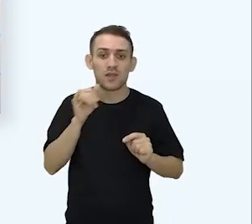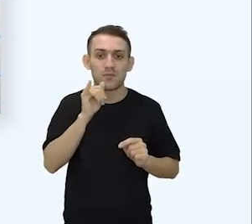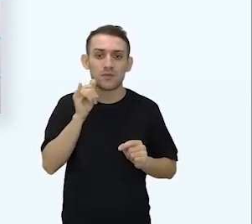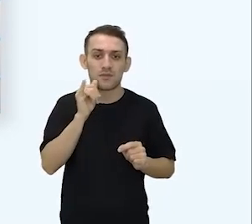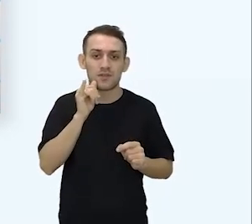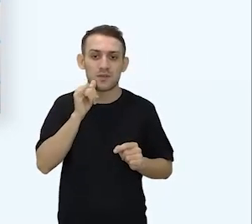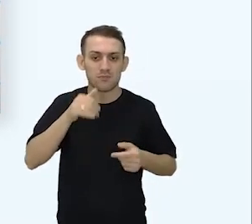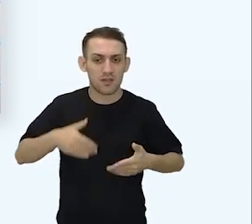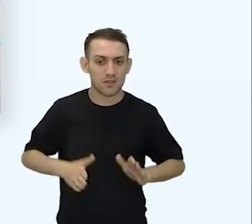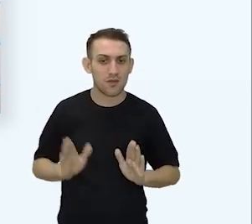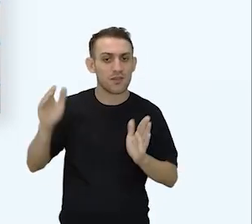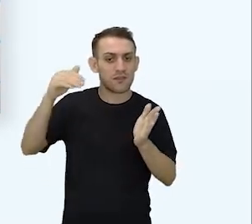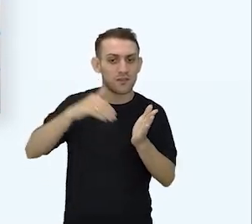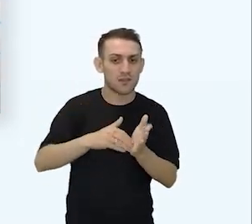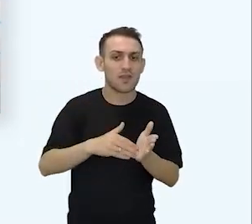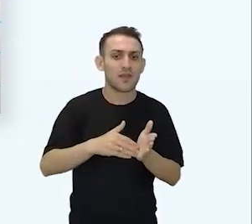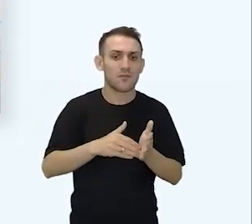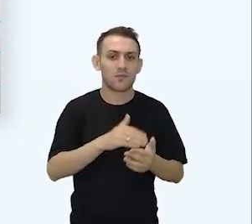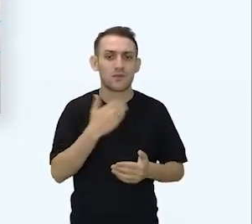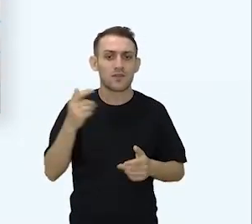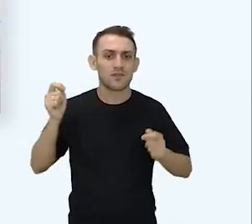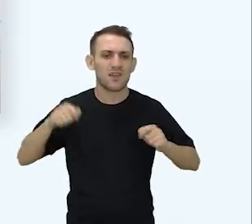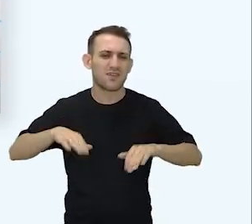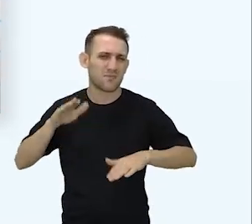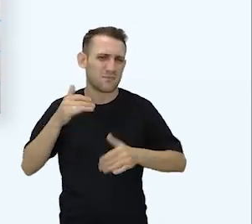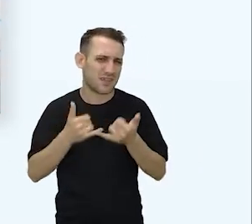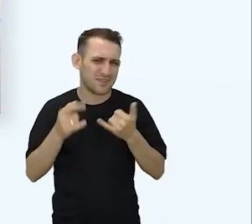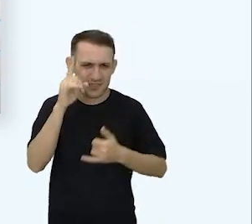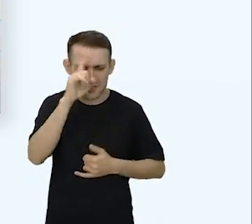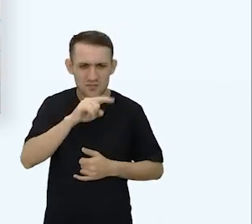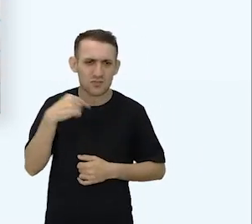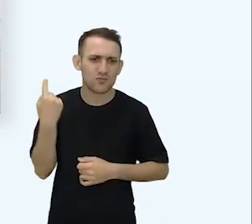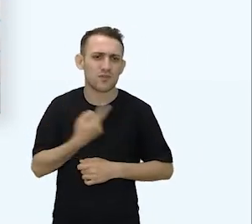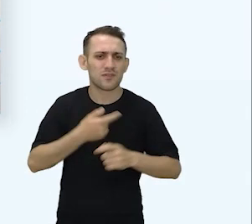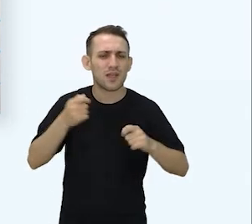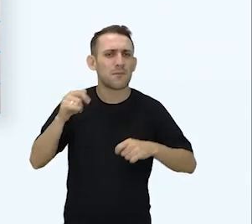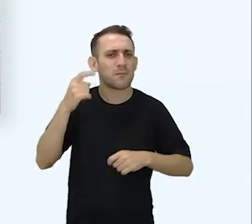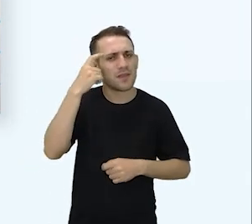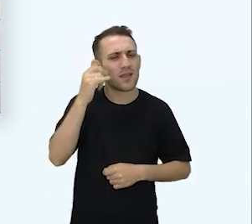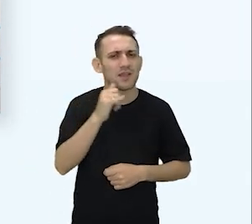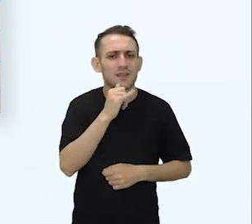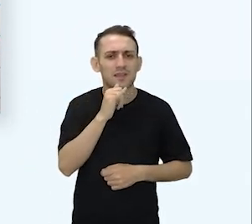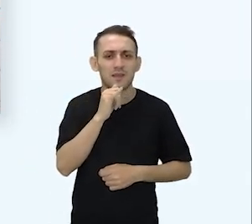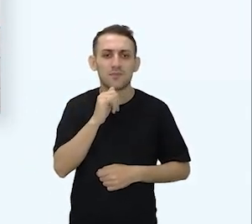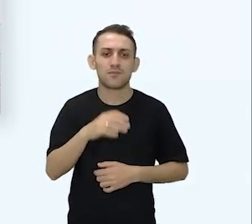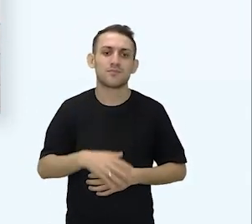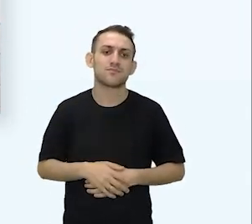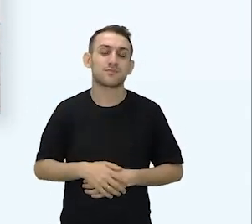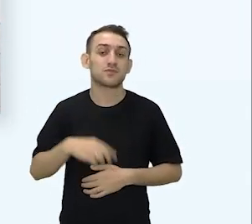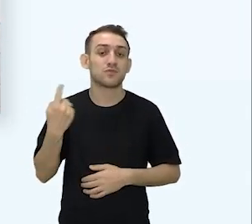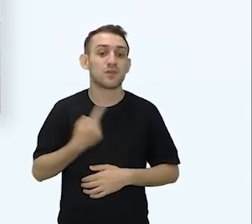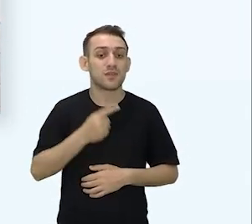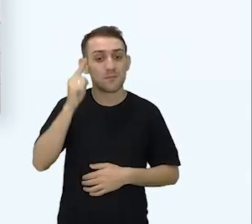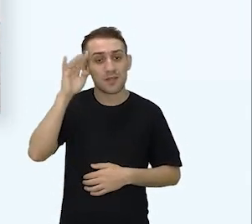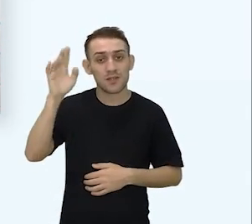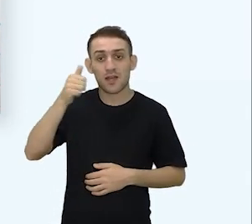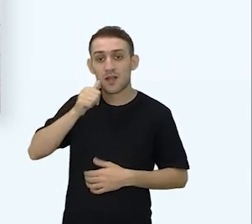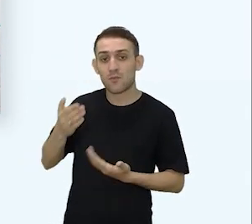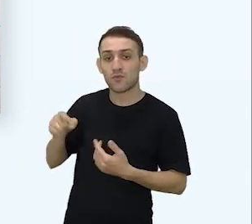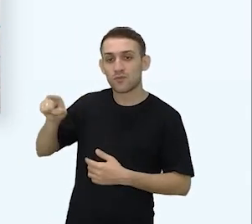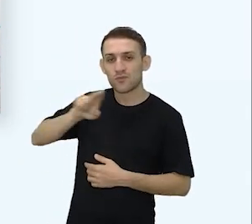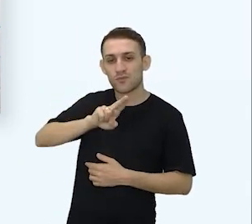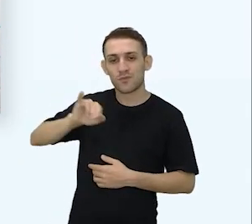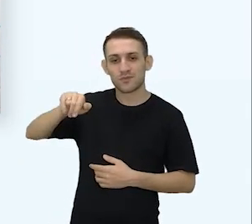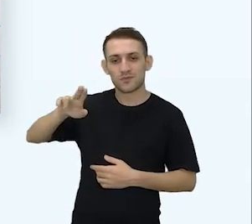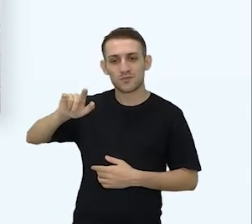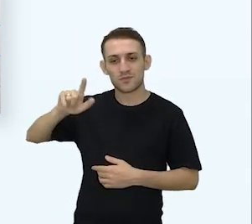desde o seu nascimento. Parece complicado, né? Que tal pensar em um exemplo? Então, vamos imaginar uma moça chamada